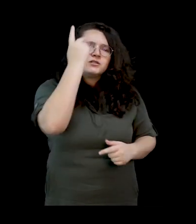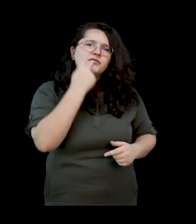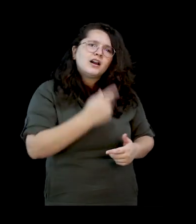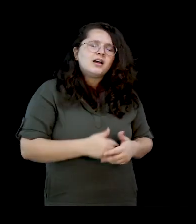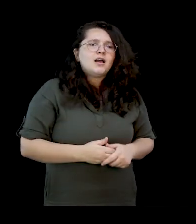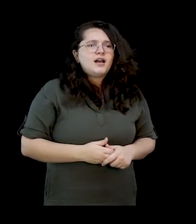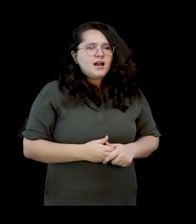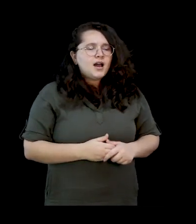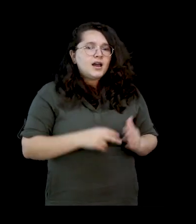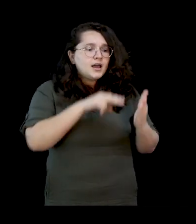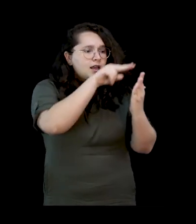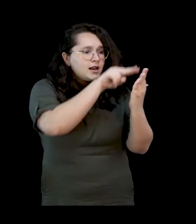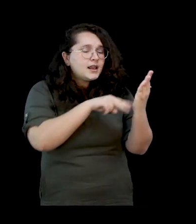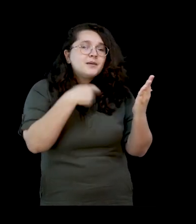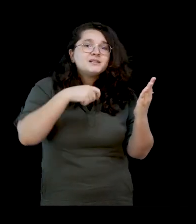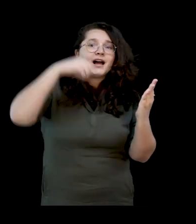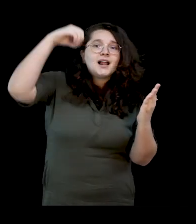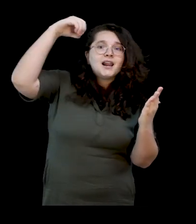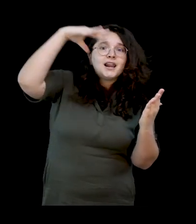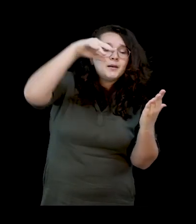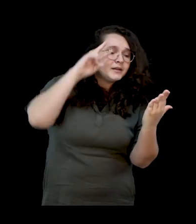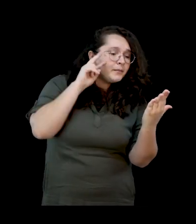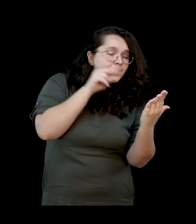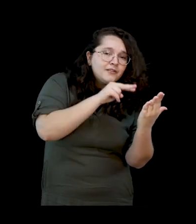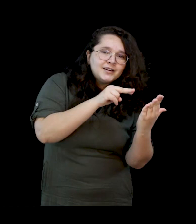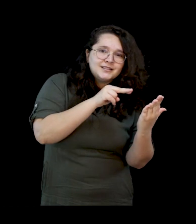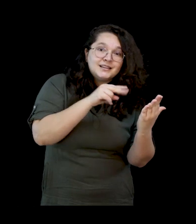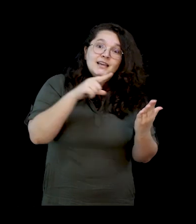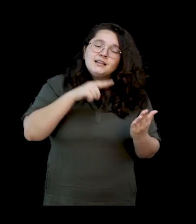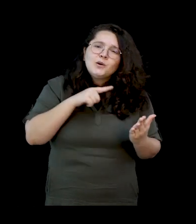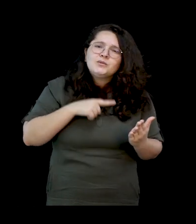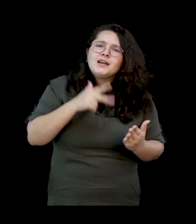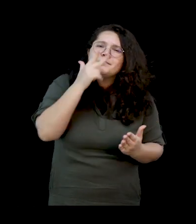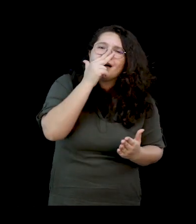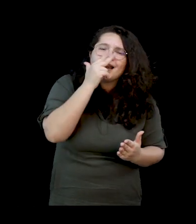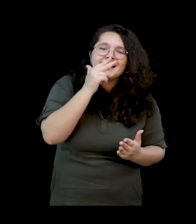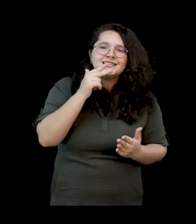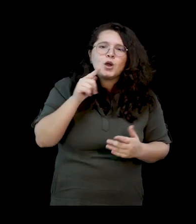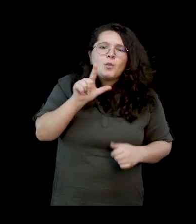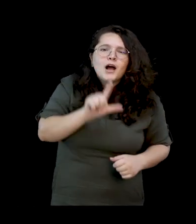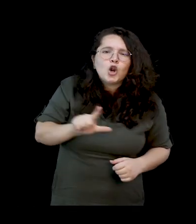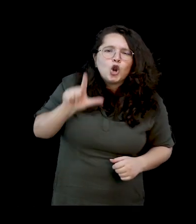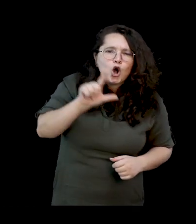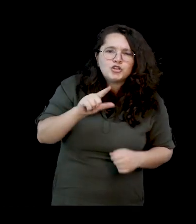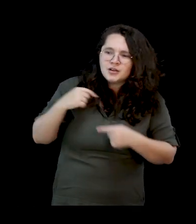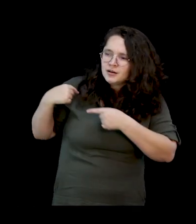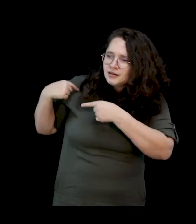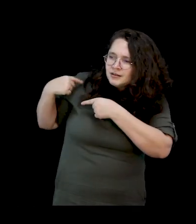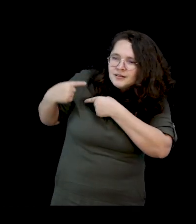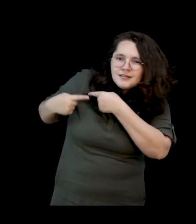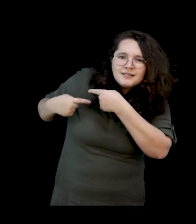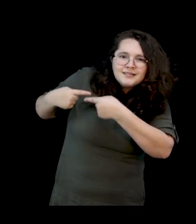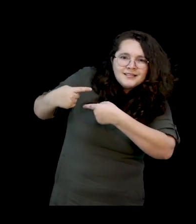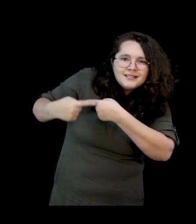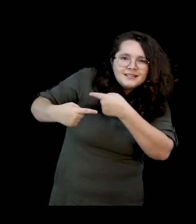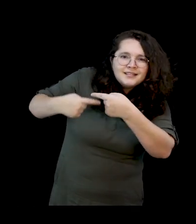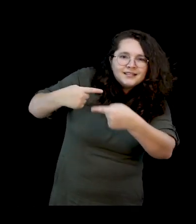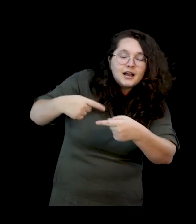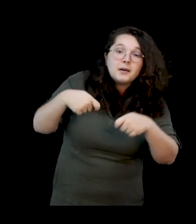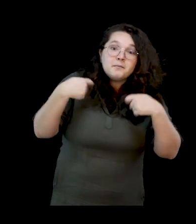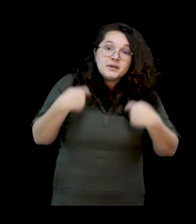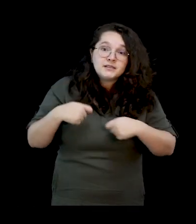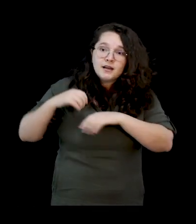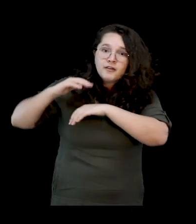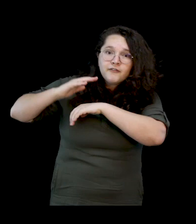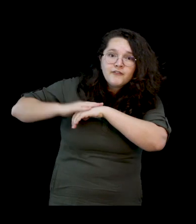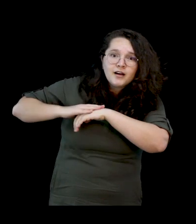ah, o sujeito vai ler o livro, ele precisa de uma lampadinha para ouvir. Então, há uma lógica do sistema de objetos, né, que vai levando à